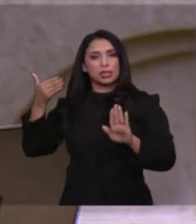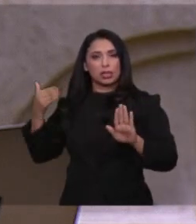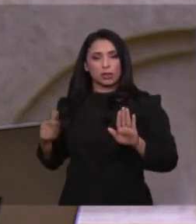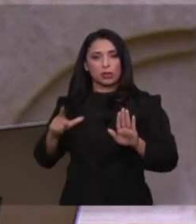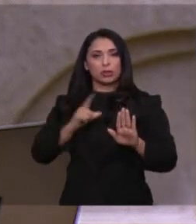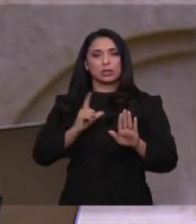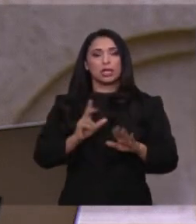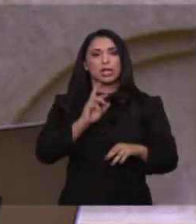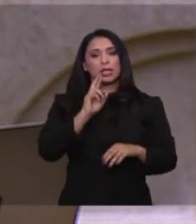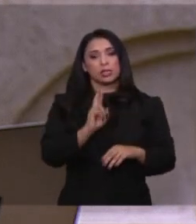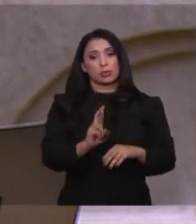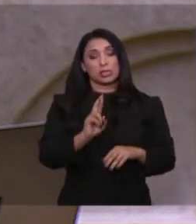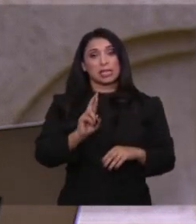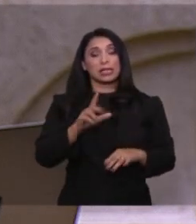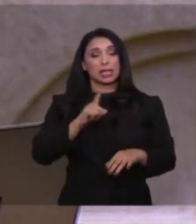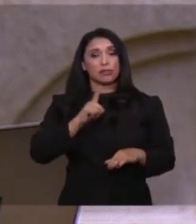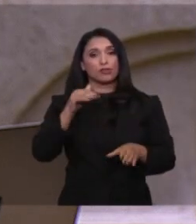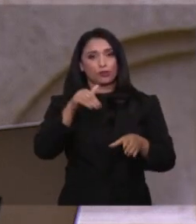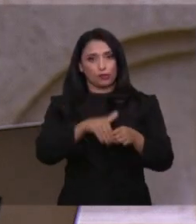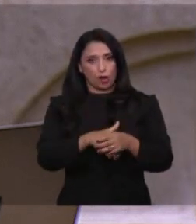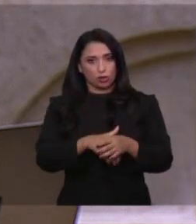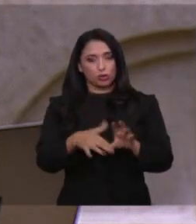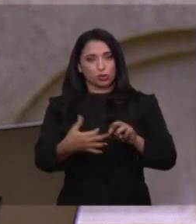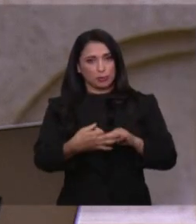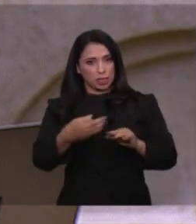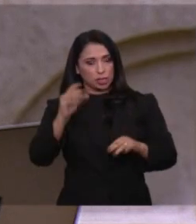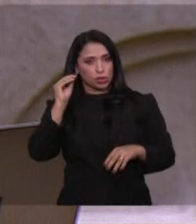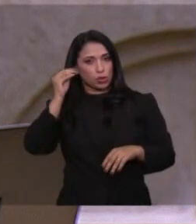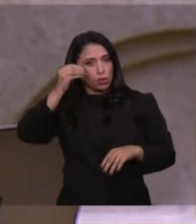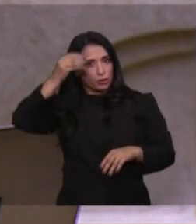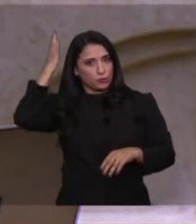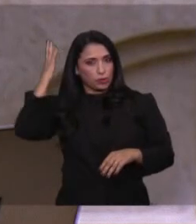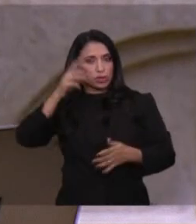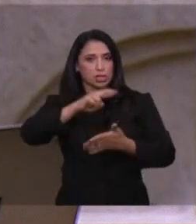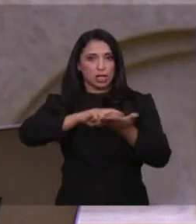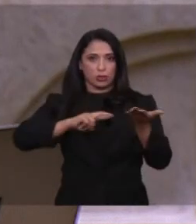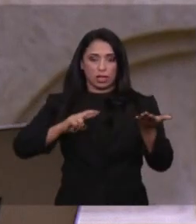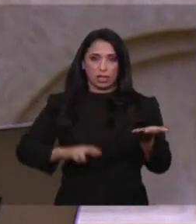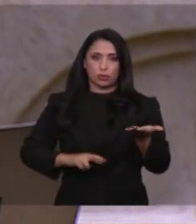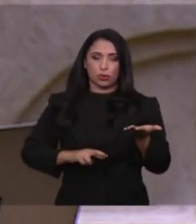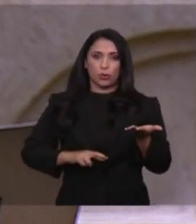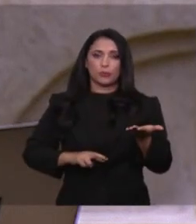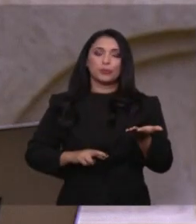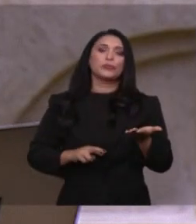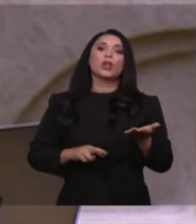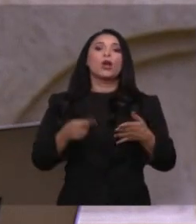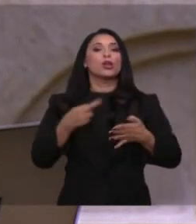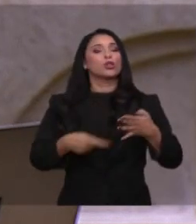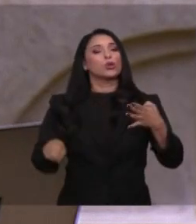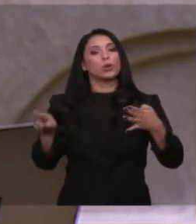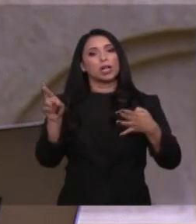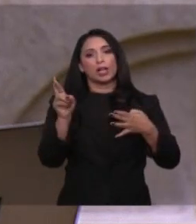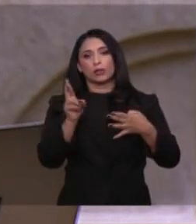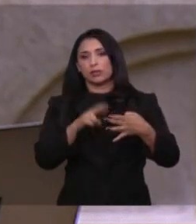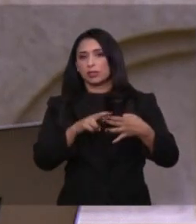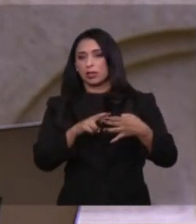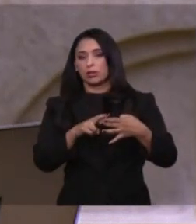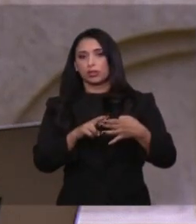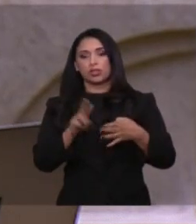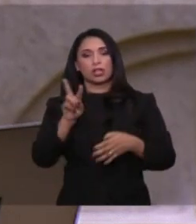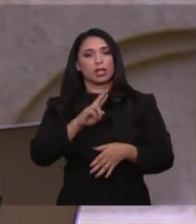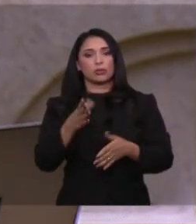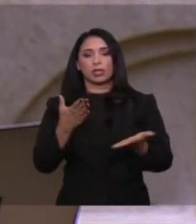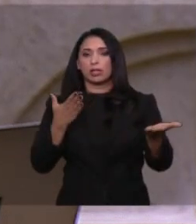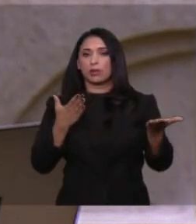provisório. Após o voto do ministro Luiz Fux, relator, que negava provimento ao recurso extraordinário